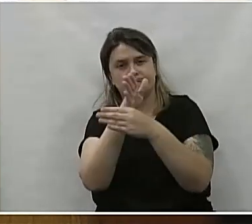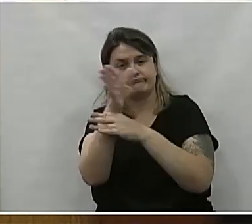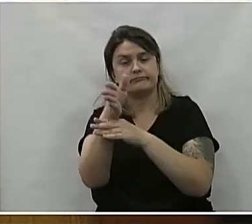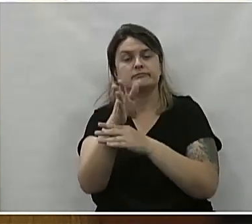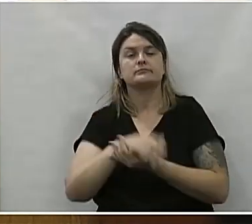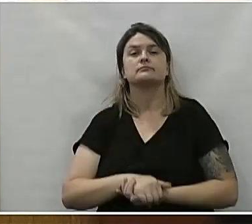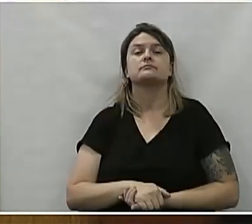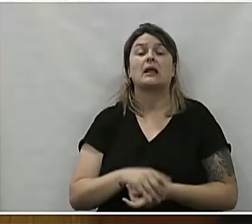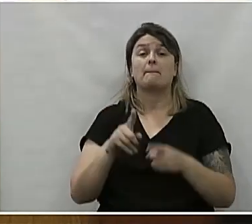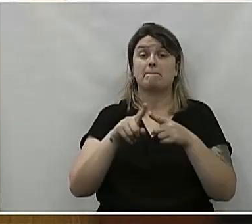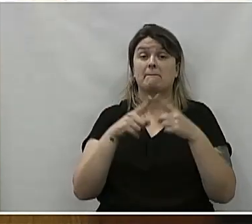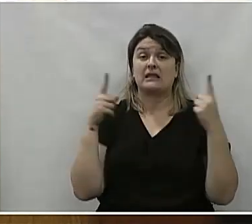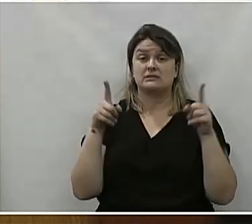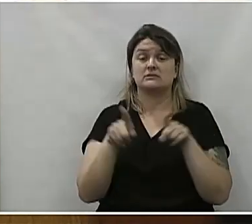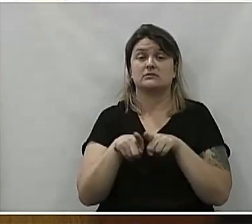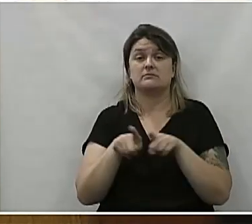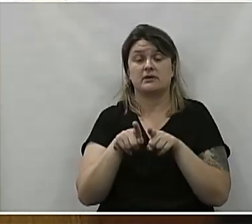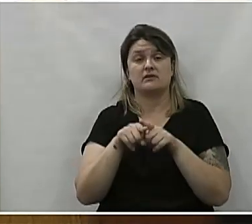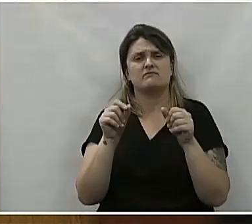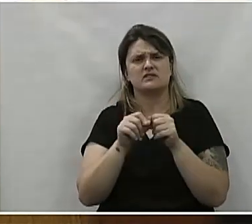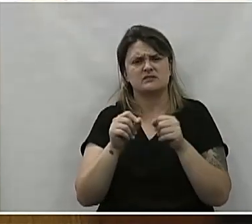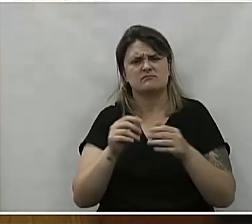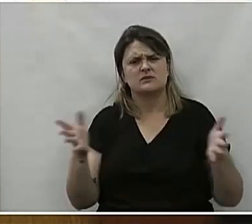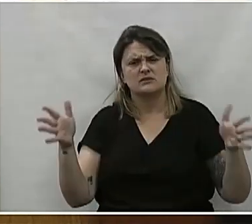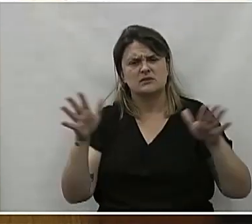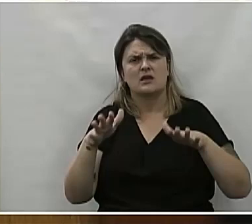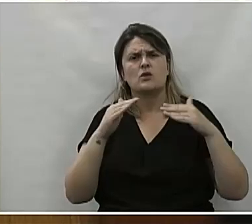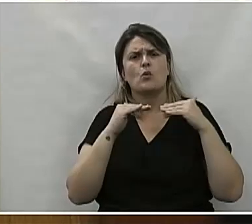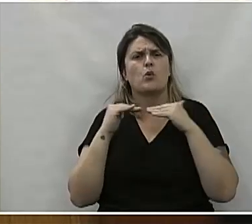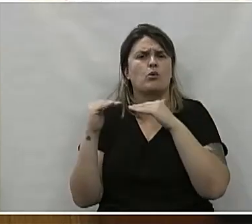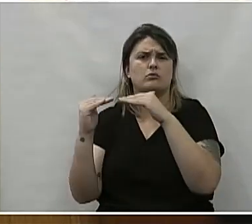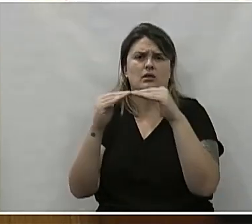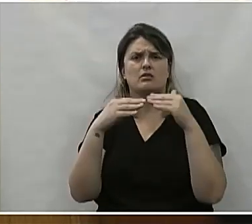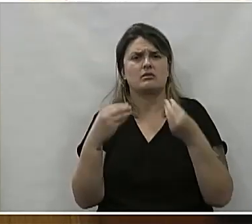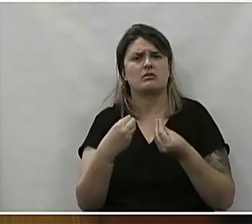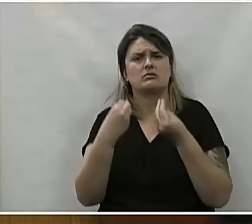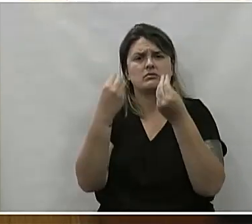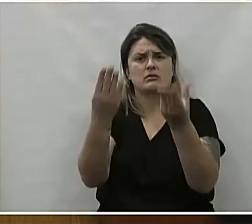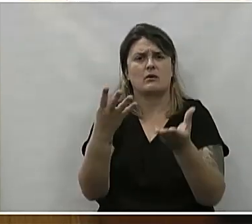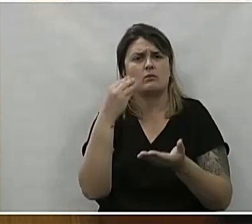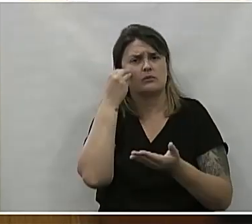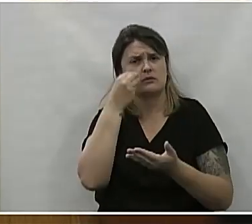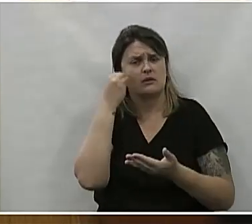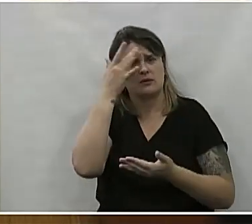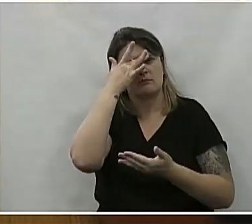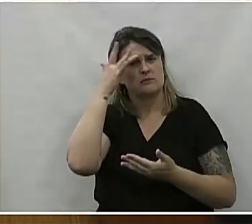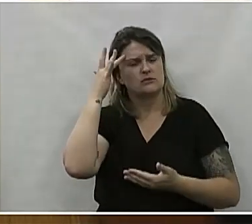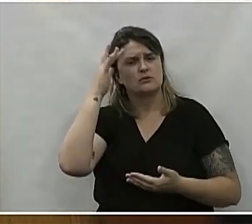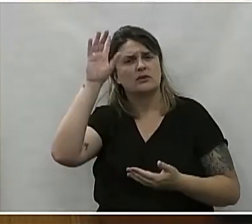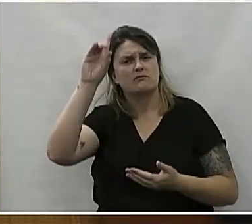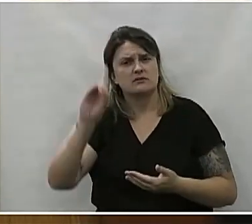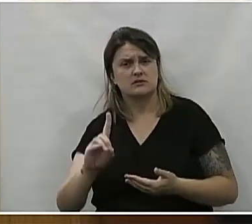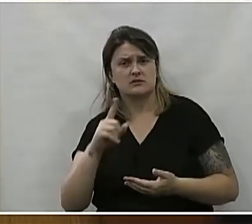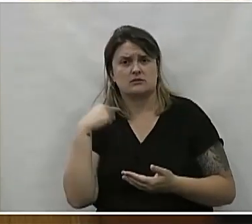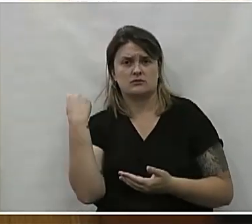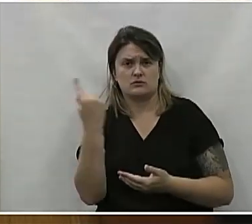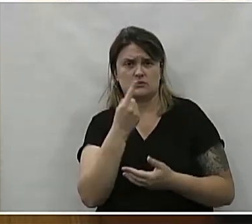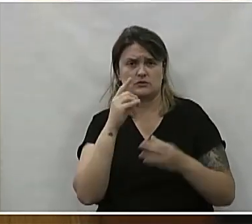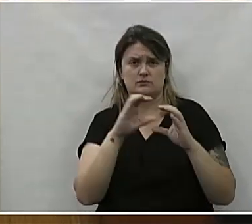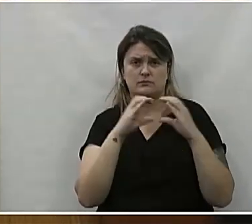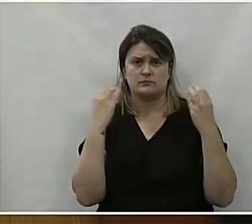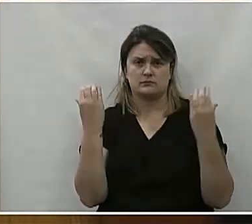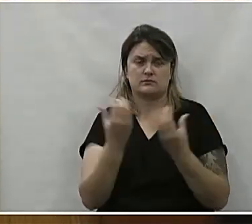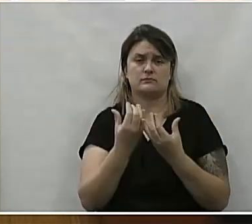centro paralímpico Mas também para promover a inclusão e a igualdade de oportunidades Para as pessoas com deficiência em nossa comunidade